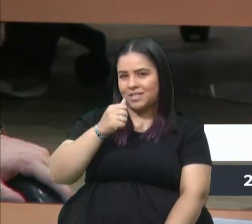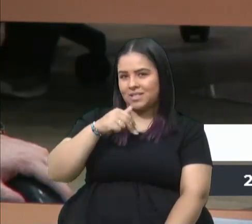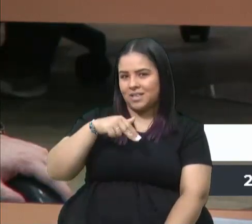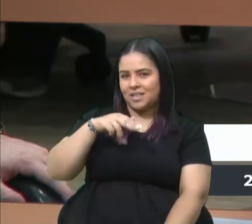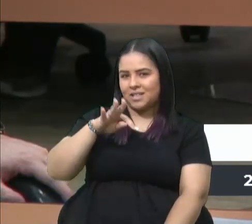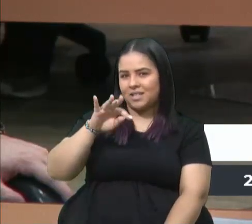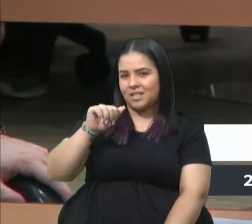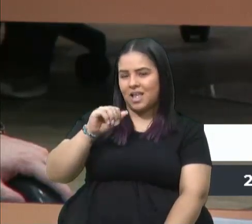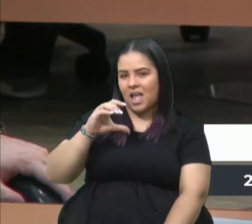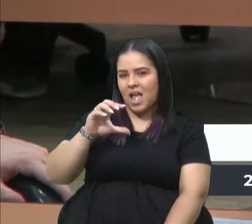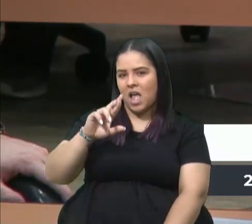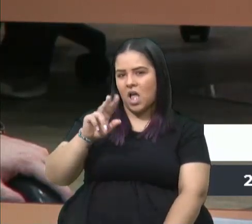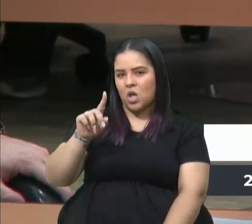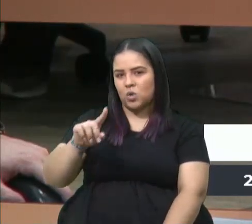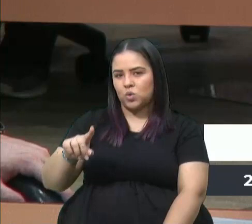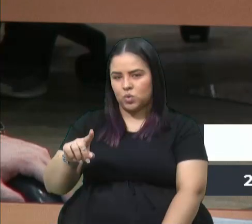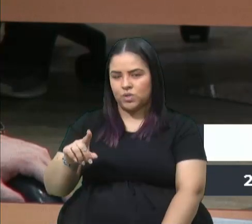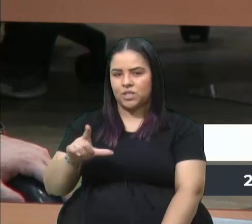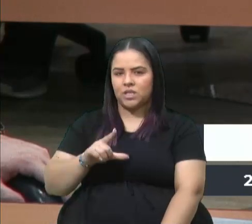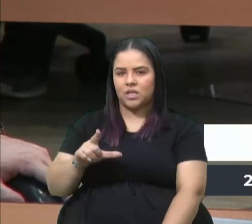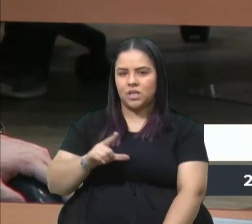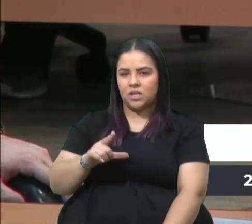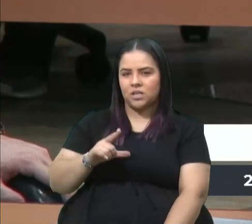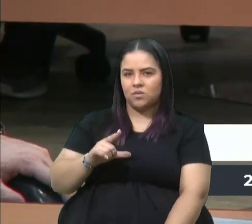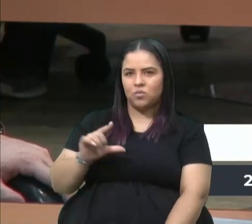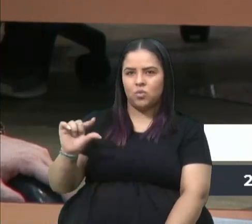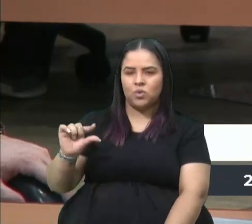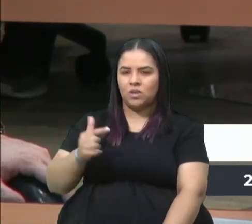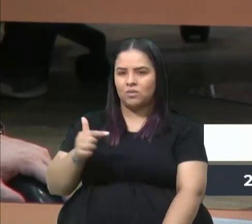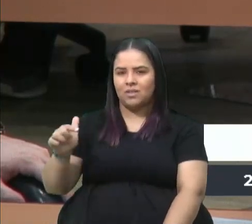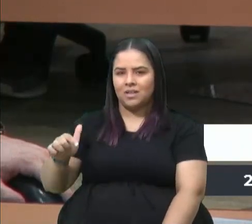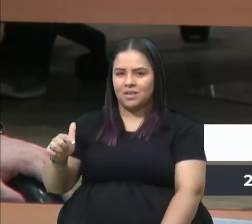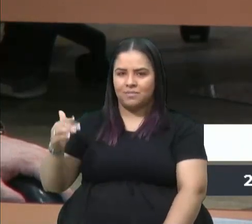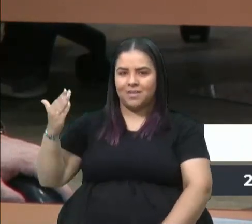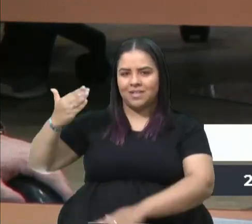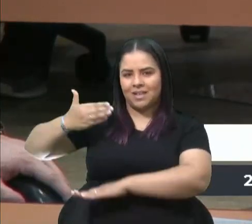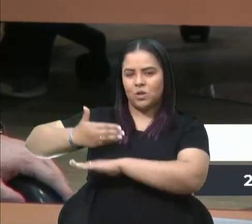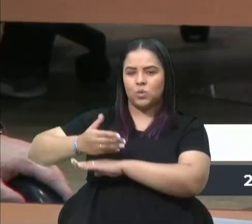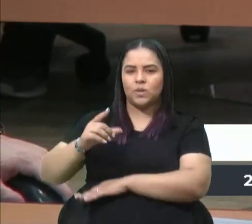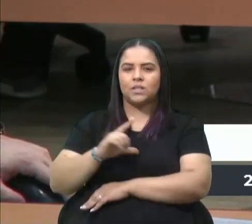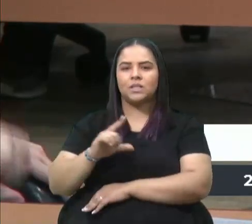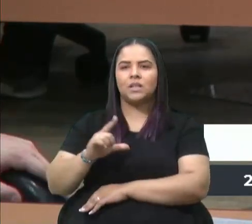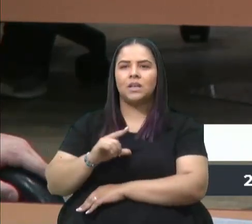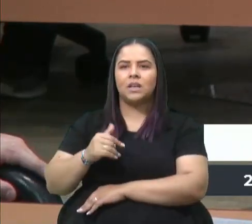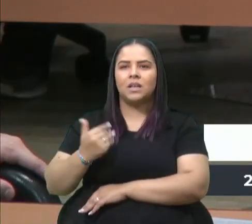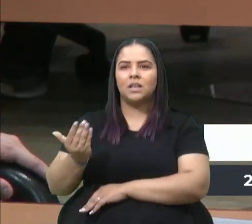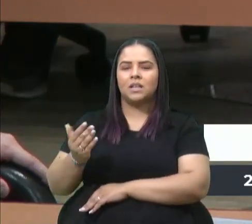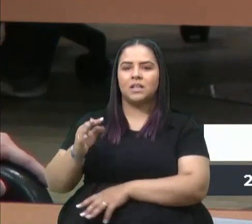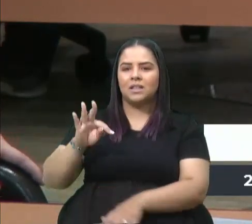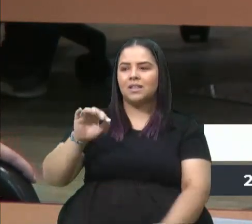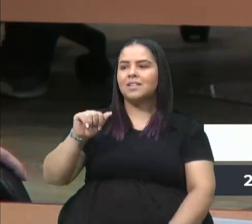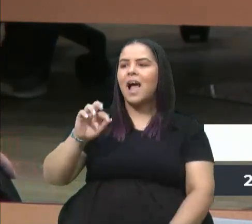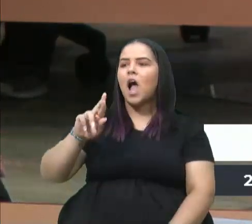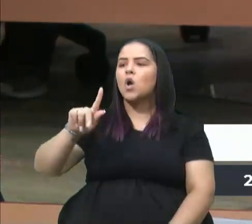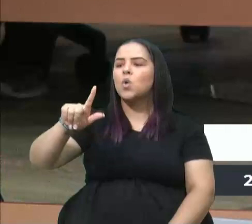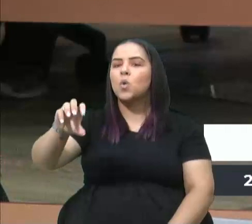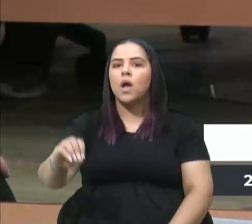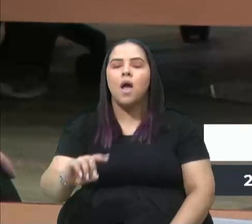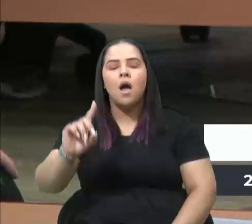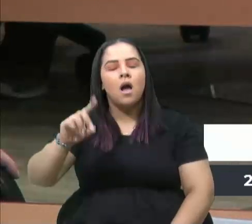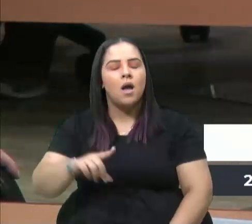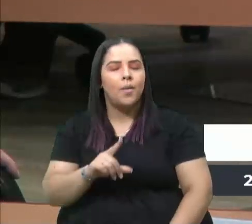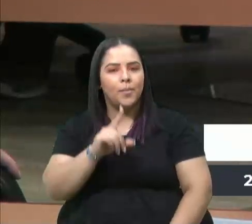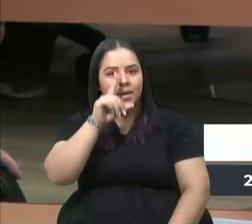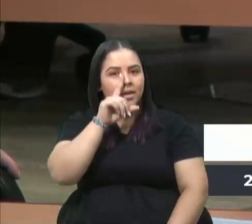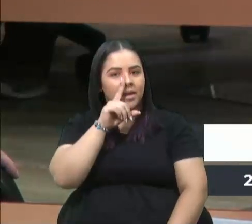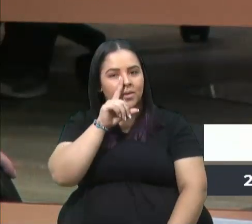onde um pedacinho lá, que praticamente não tem pedágio, tem aqueles tarugos no meio, que é até um perigo andar com um